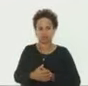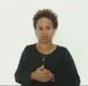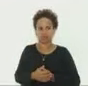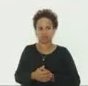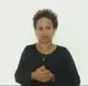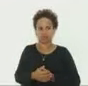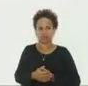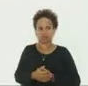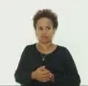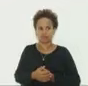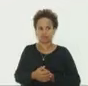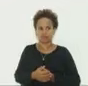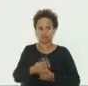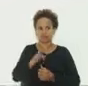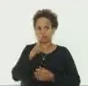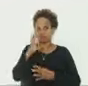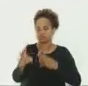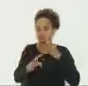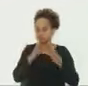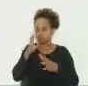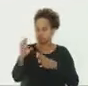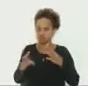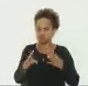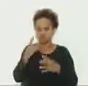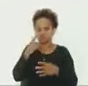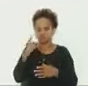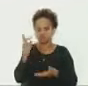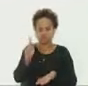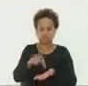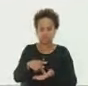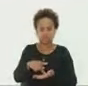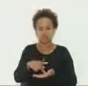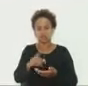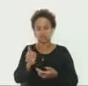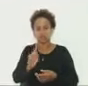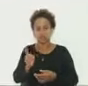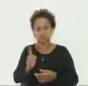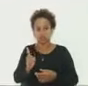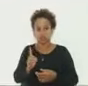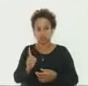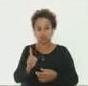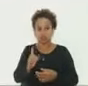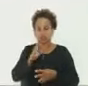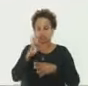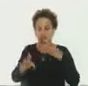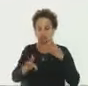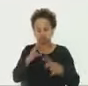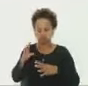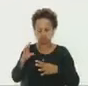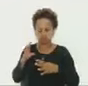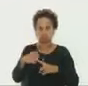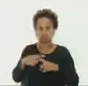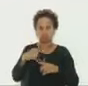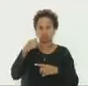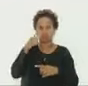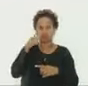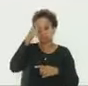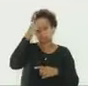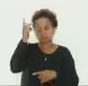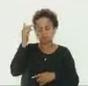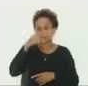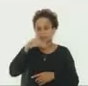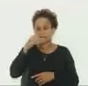Ataca sem averiguar a verdade, ataca alguém que é mais fraca e que, por ser mulher, tem menos chance de se defender.